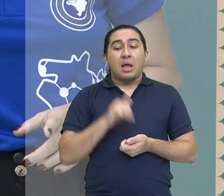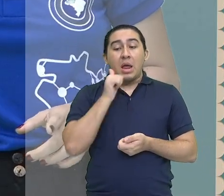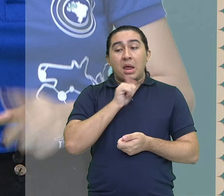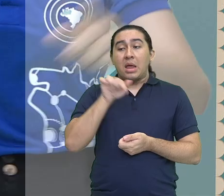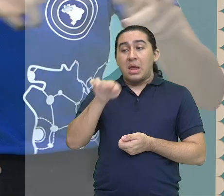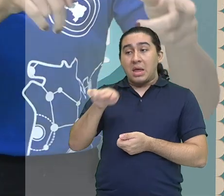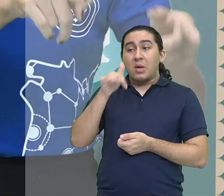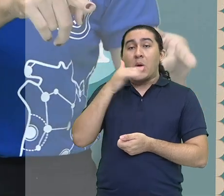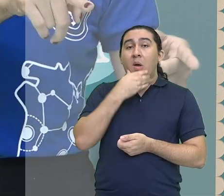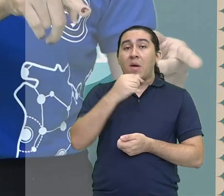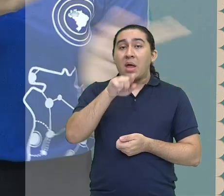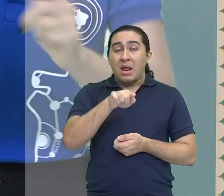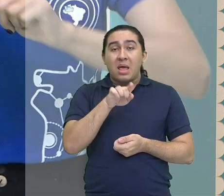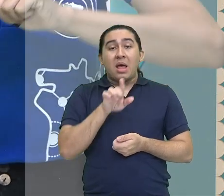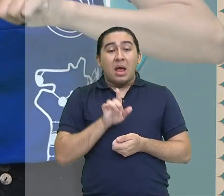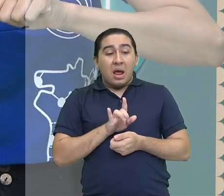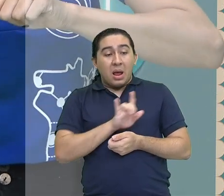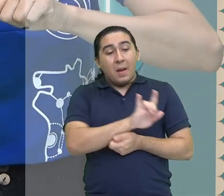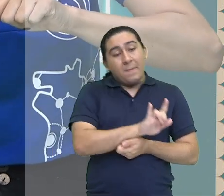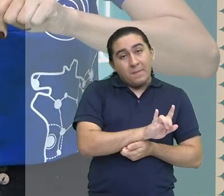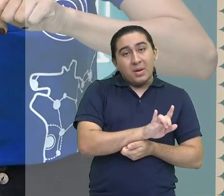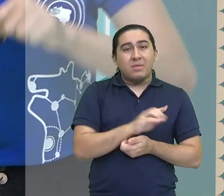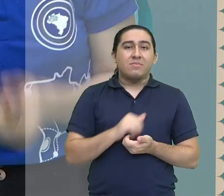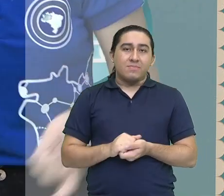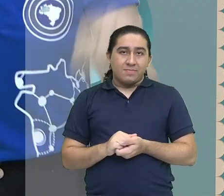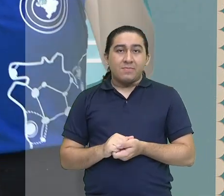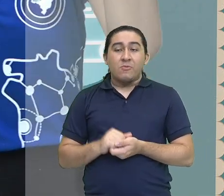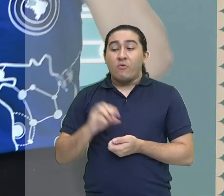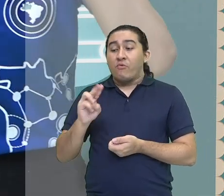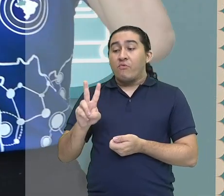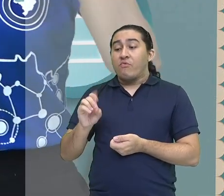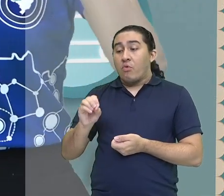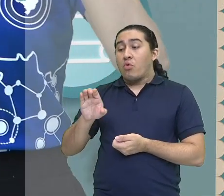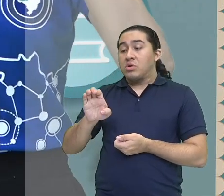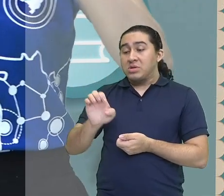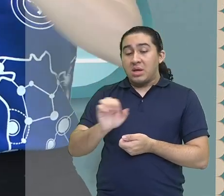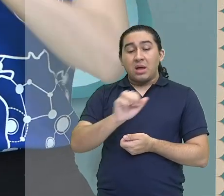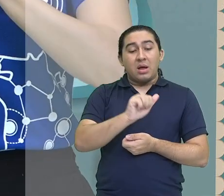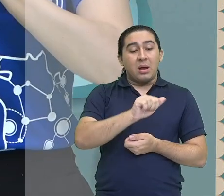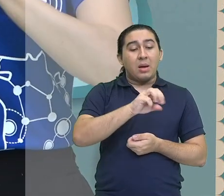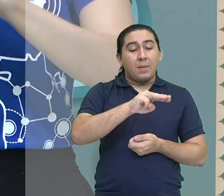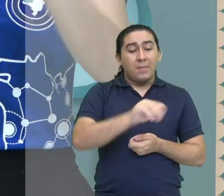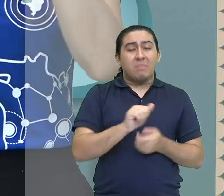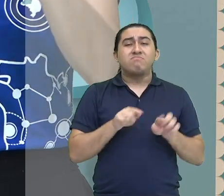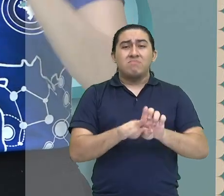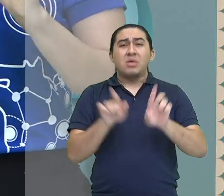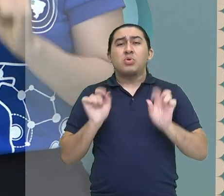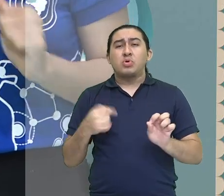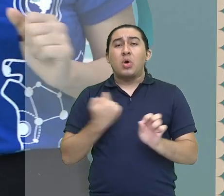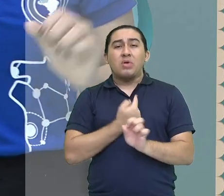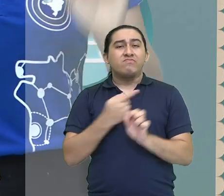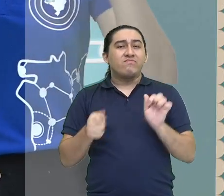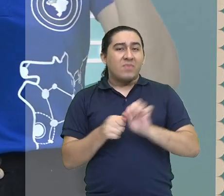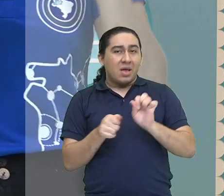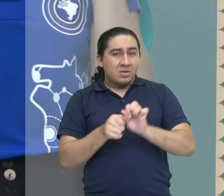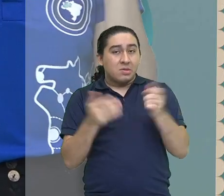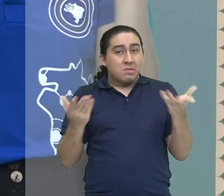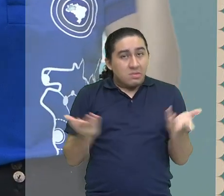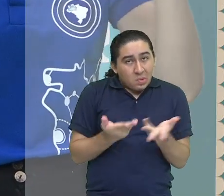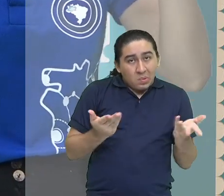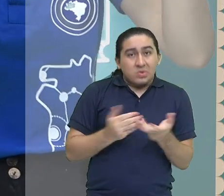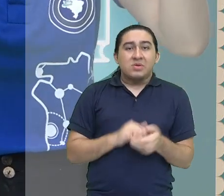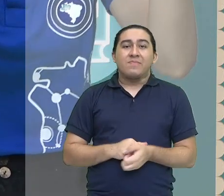ela ama, você ama, ok? E o que nós estamos fazendo na língua hoje é algo muito interessante. Nós